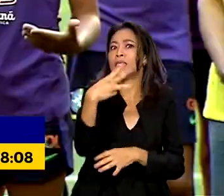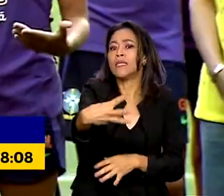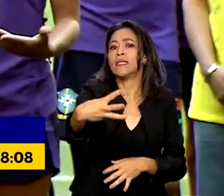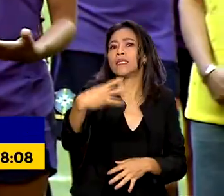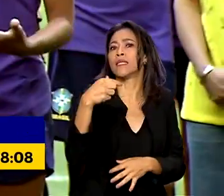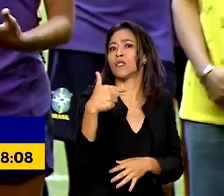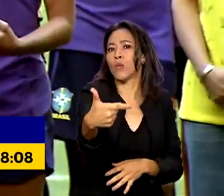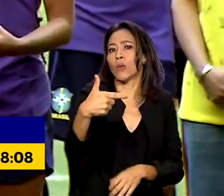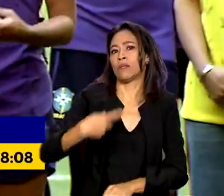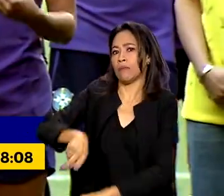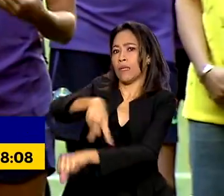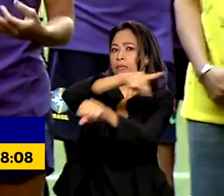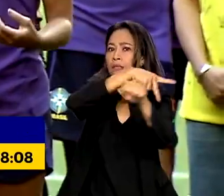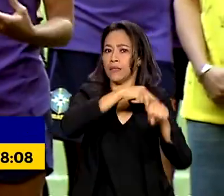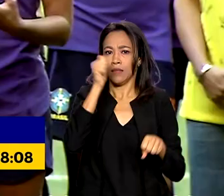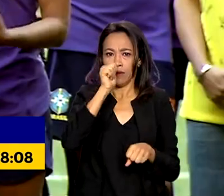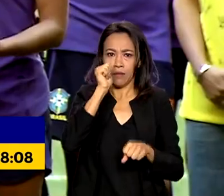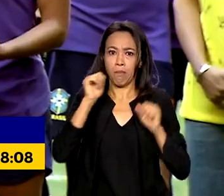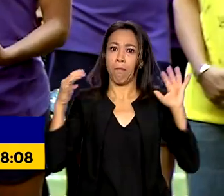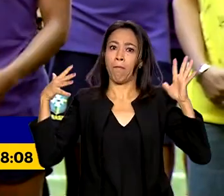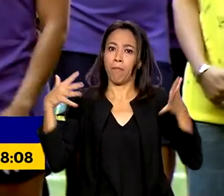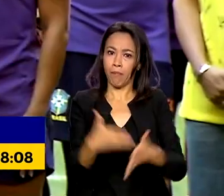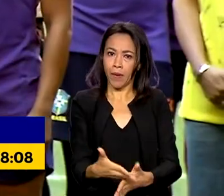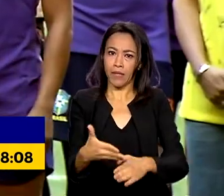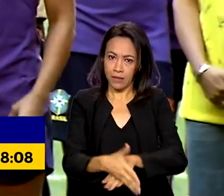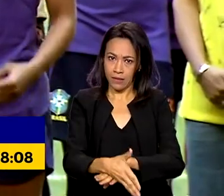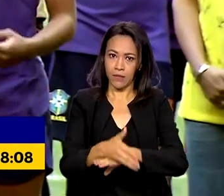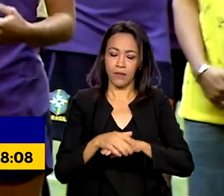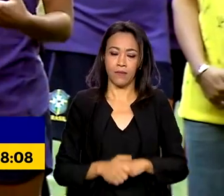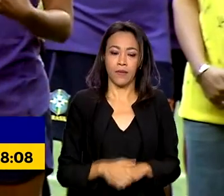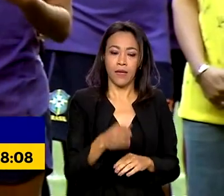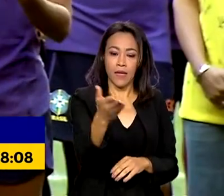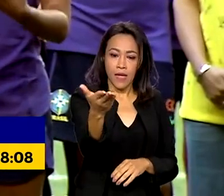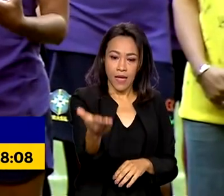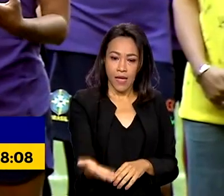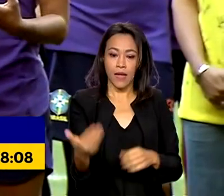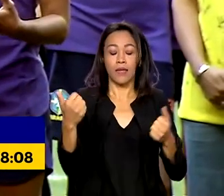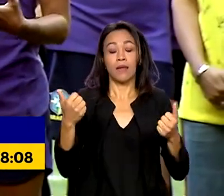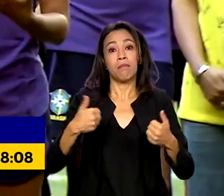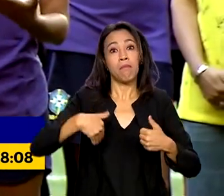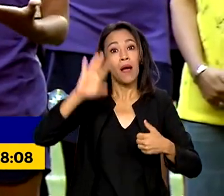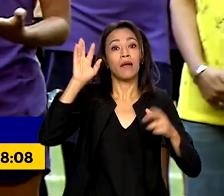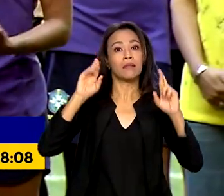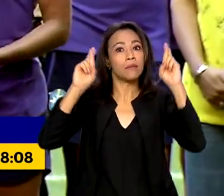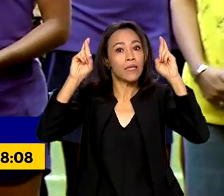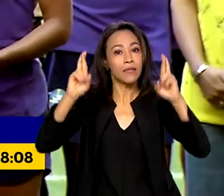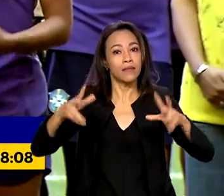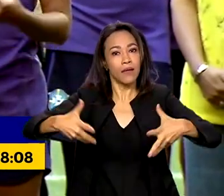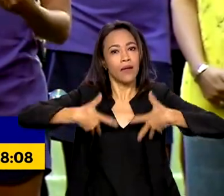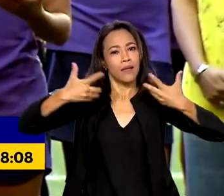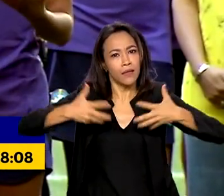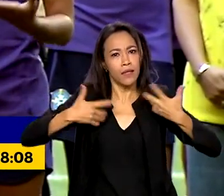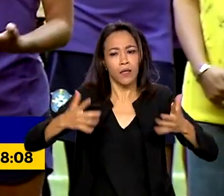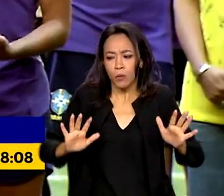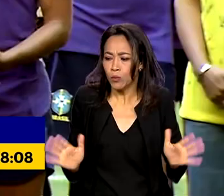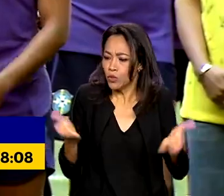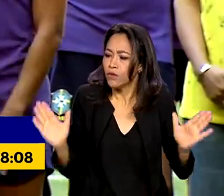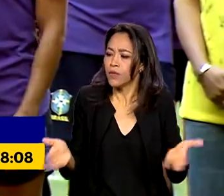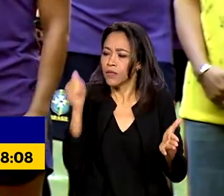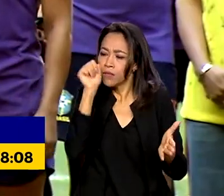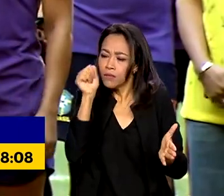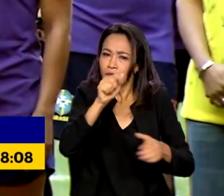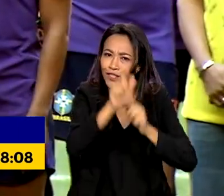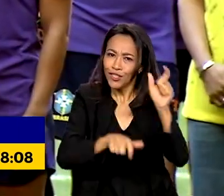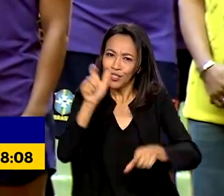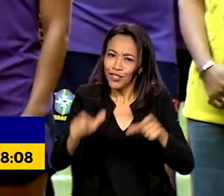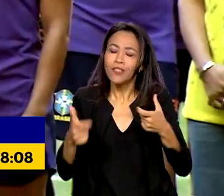países. Hoje a gente está trazendo mais esperanças, mais alegria e mais motivação para tantas meninas que